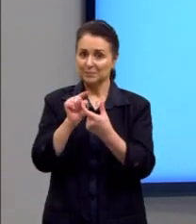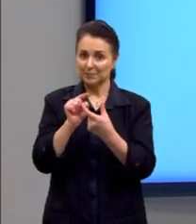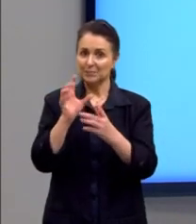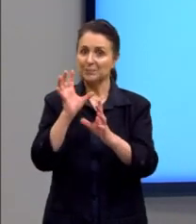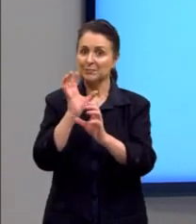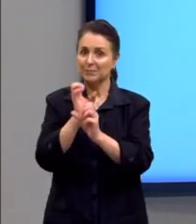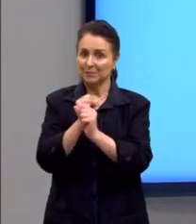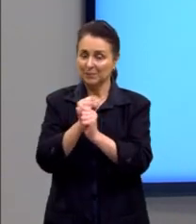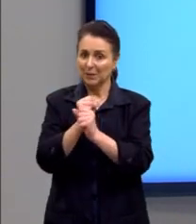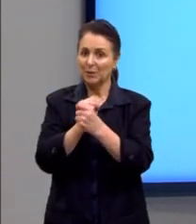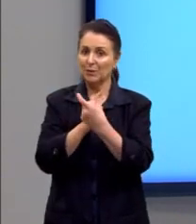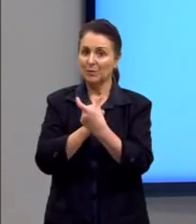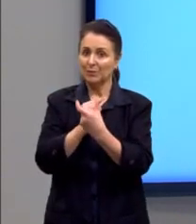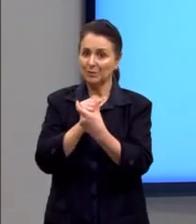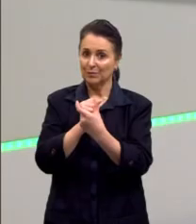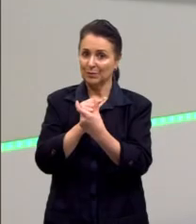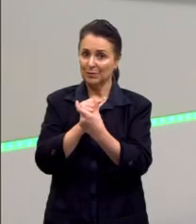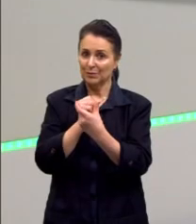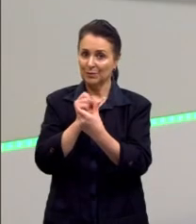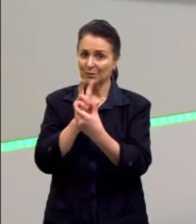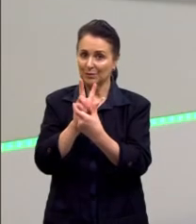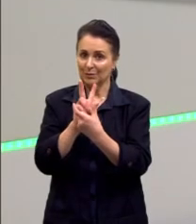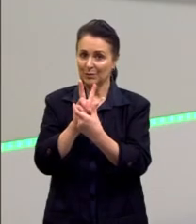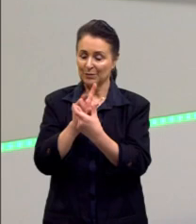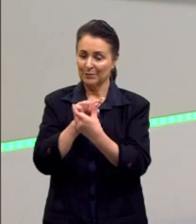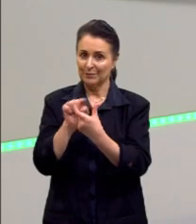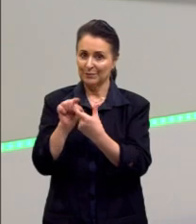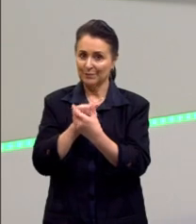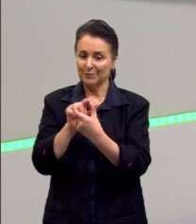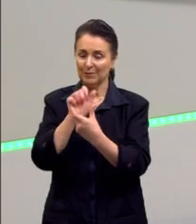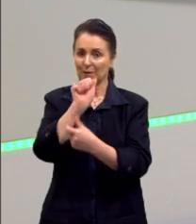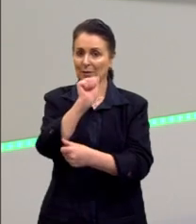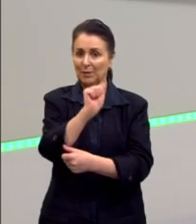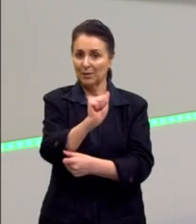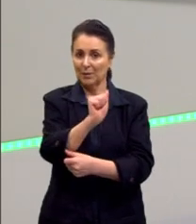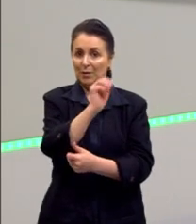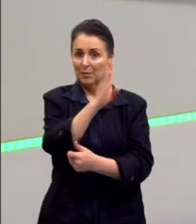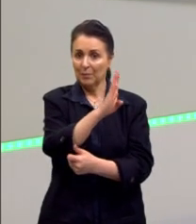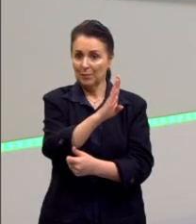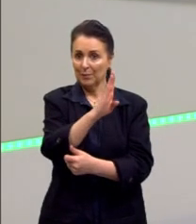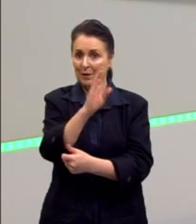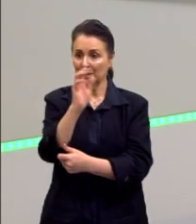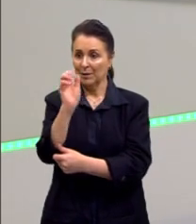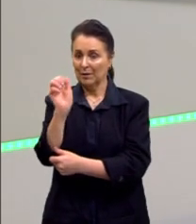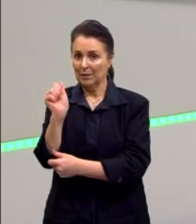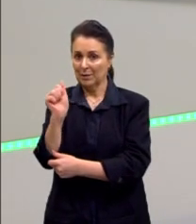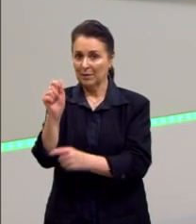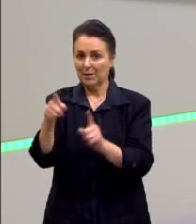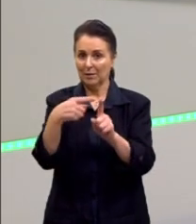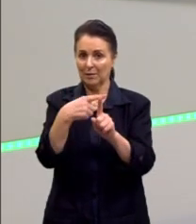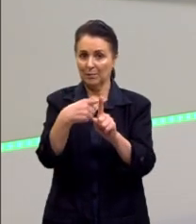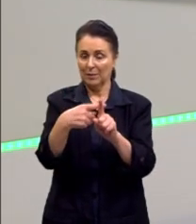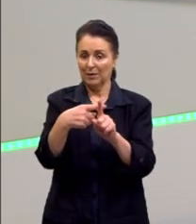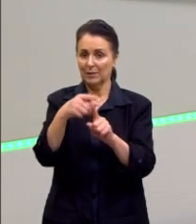somar esses dois termos então nós teríamos o logaritmo de B na base A mais o logaritmo de ser na